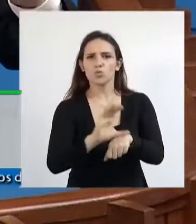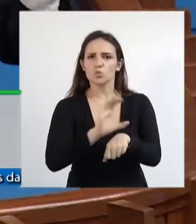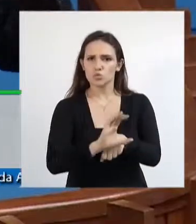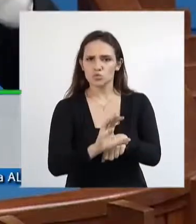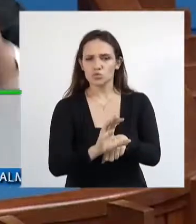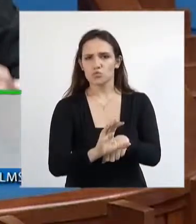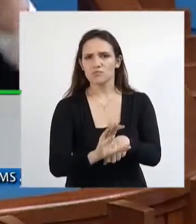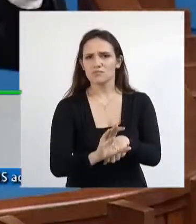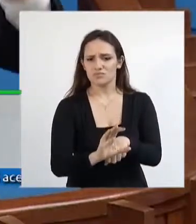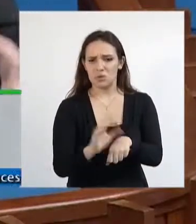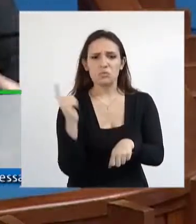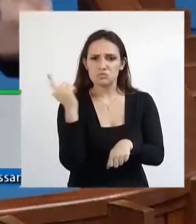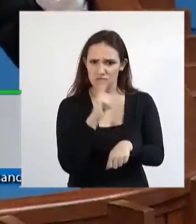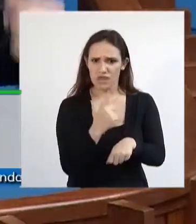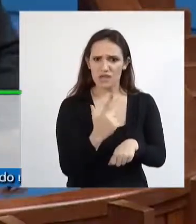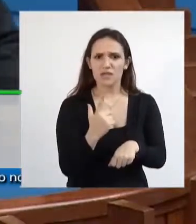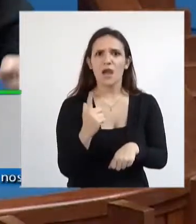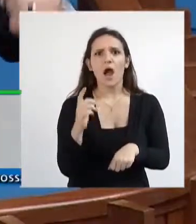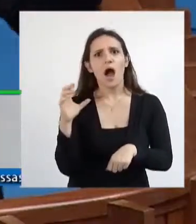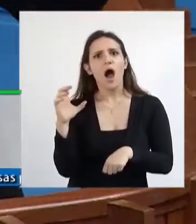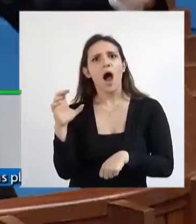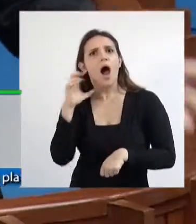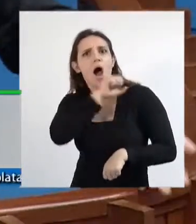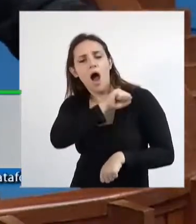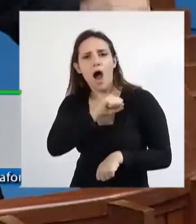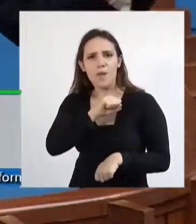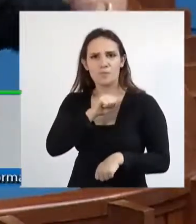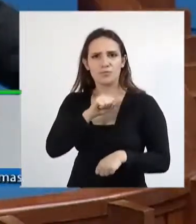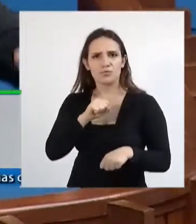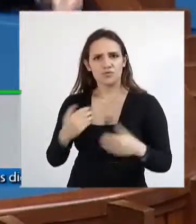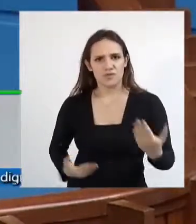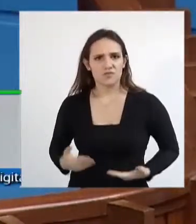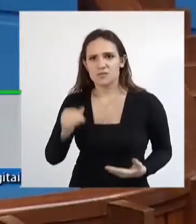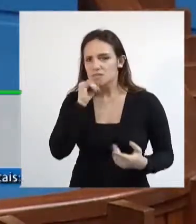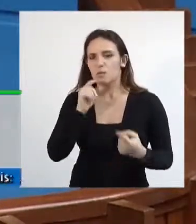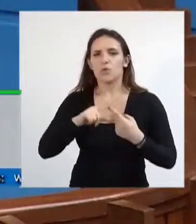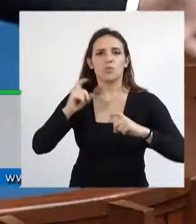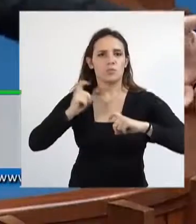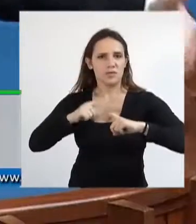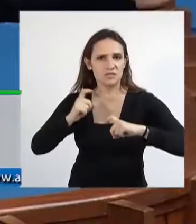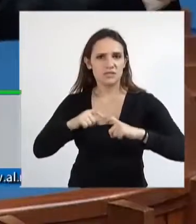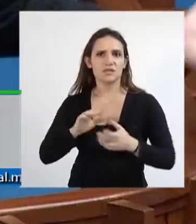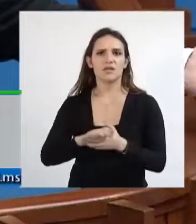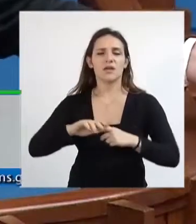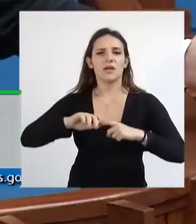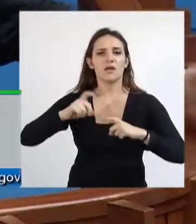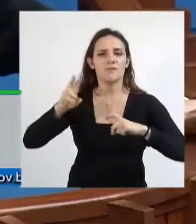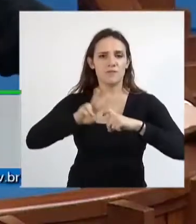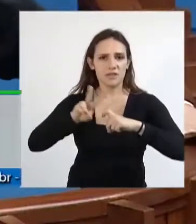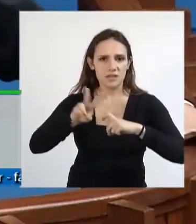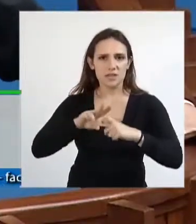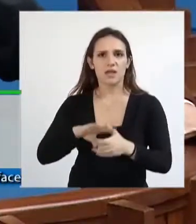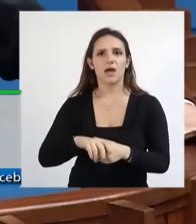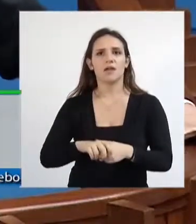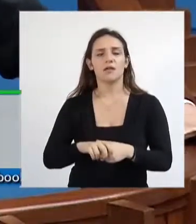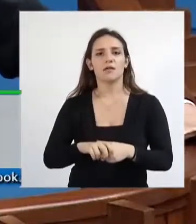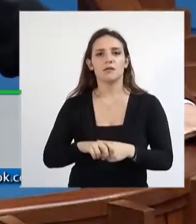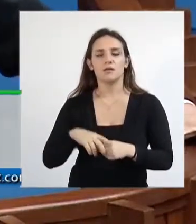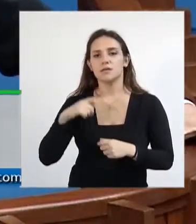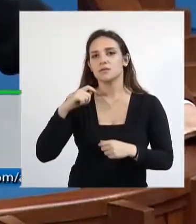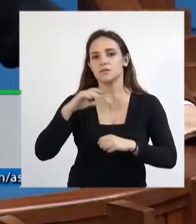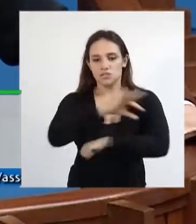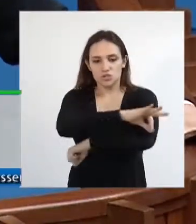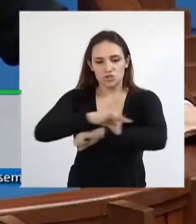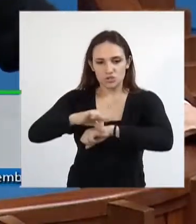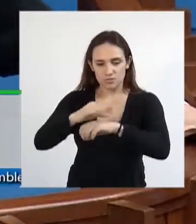retorno imediato para os estudantes, como medicina, veterinária, engenharia, odontologia.